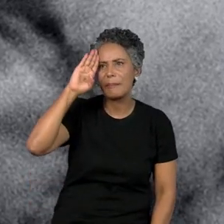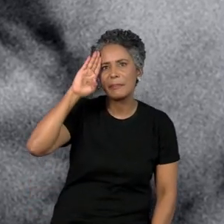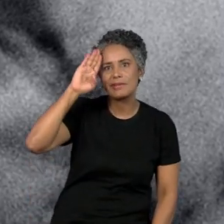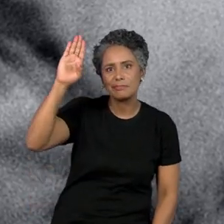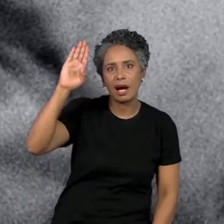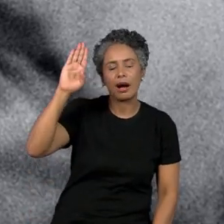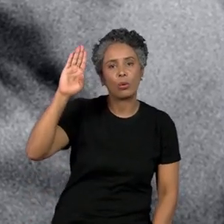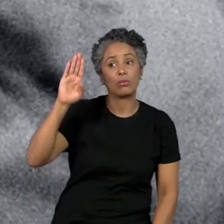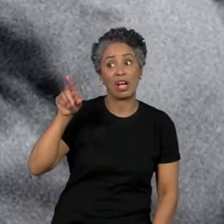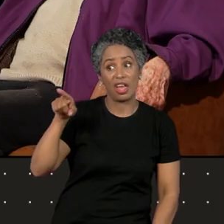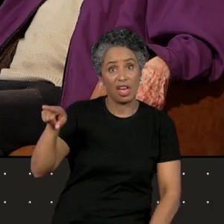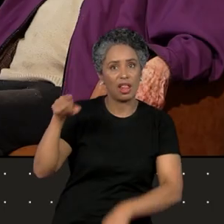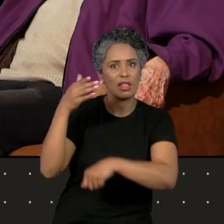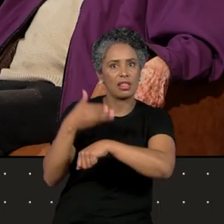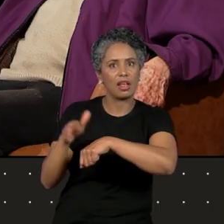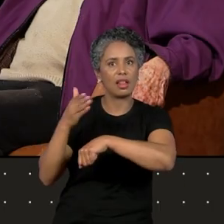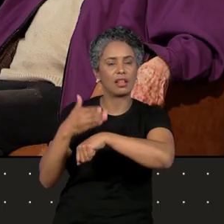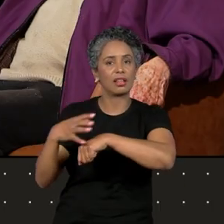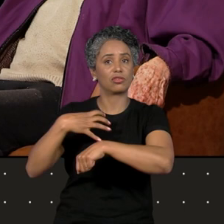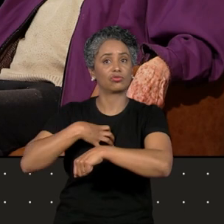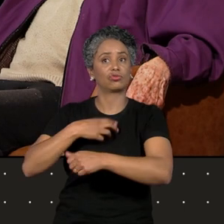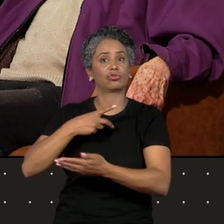movimentos na dança uma